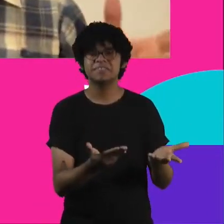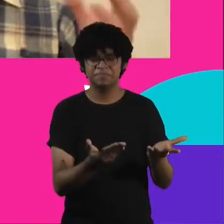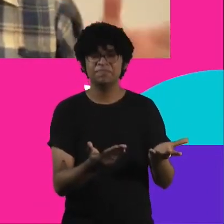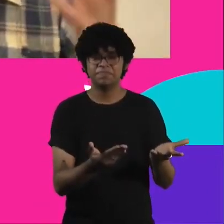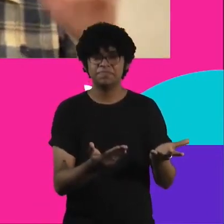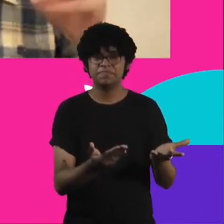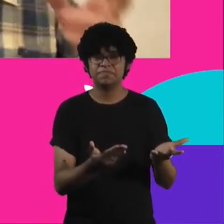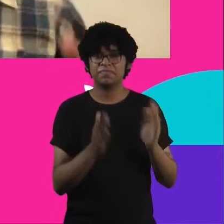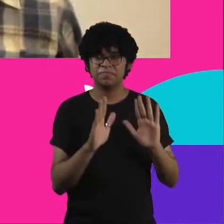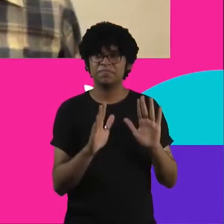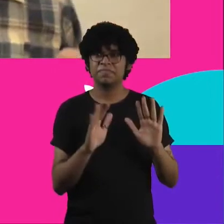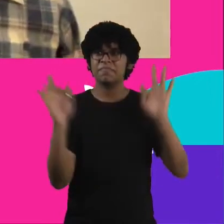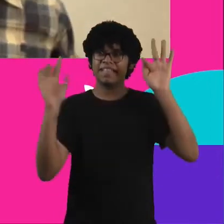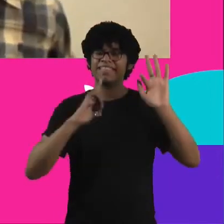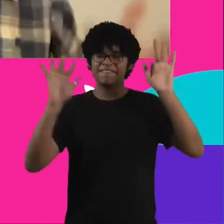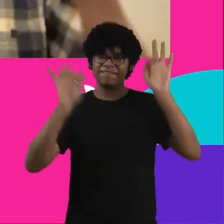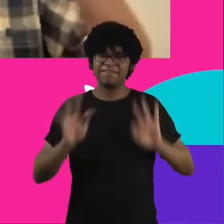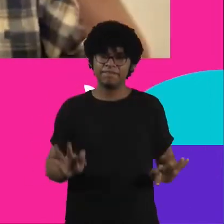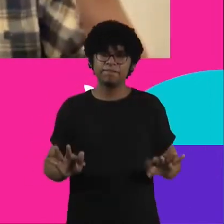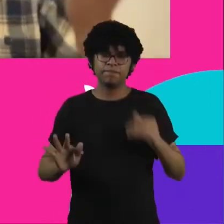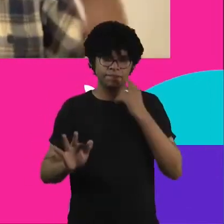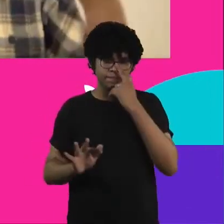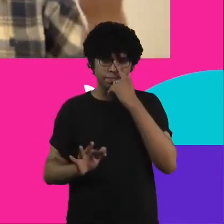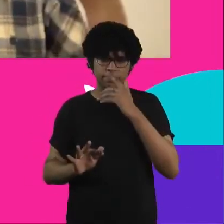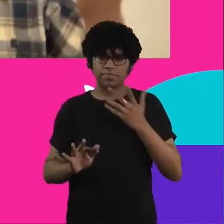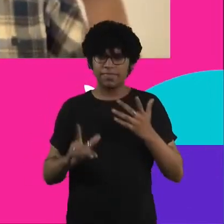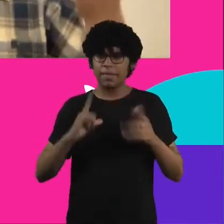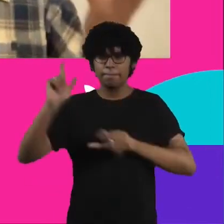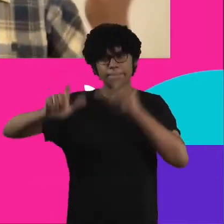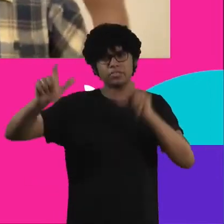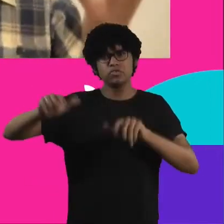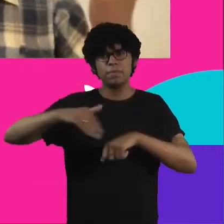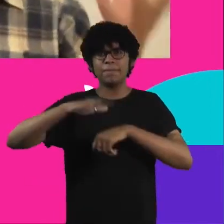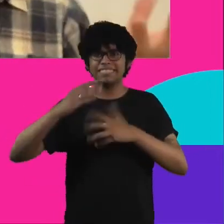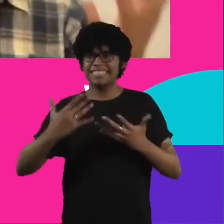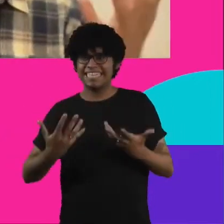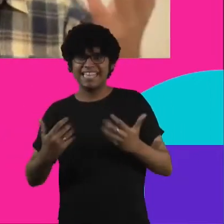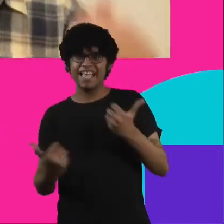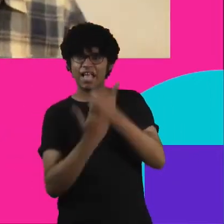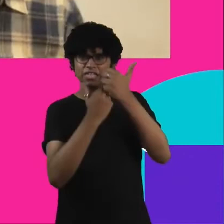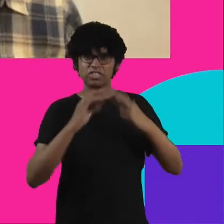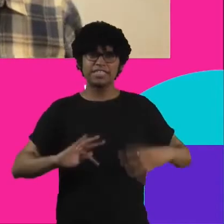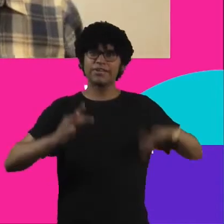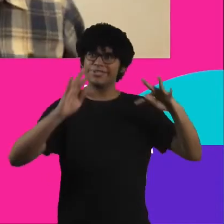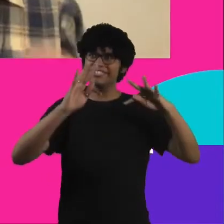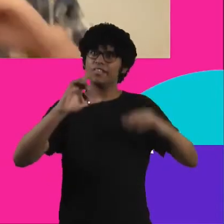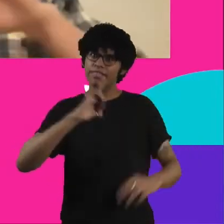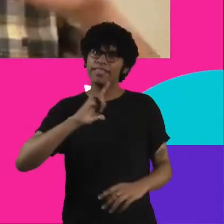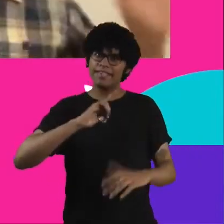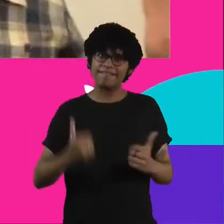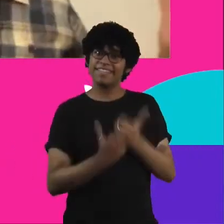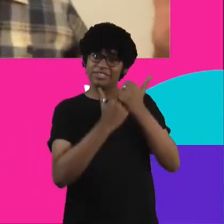temos essa situação feliz, onde há mais pessoas que querem ajudar e mais